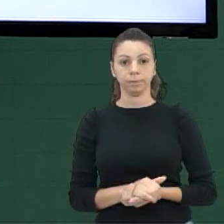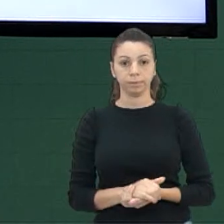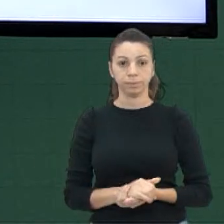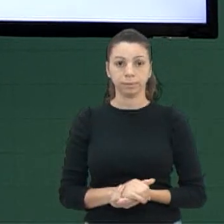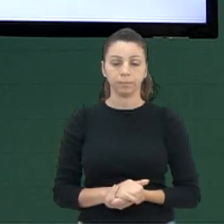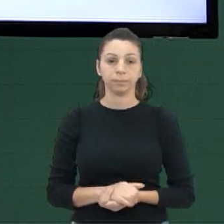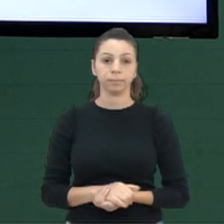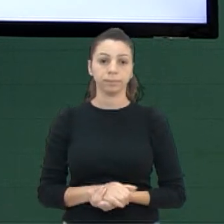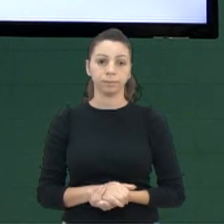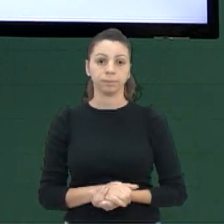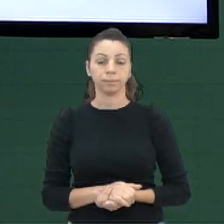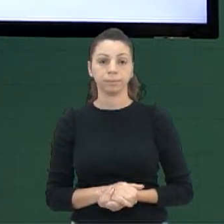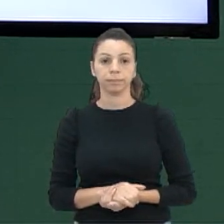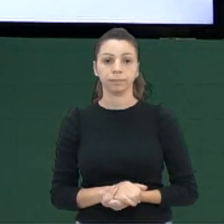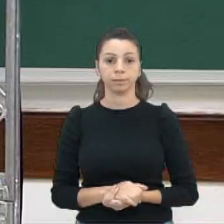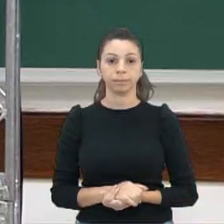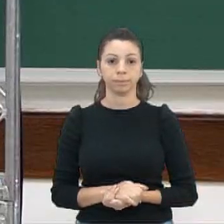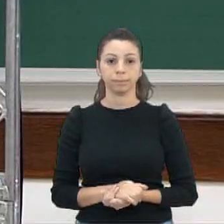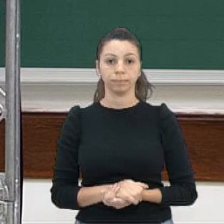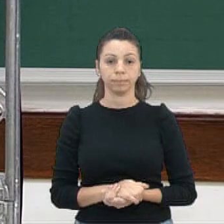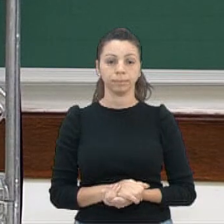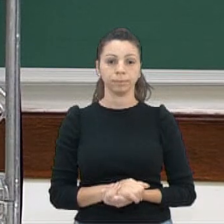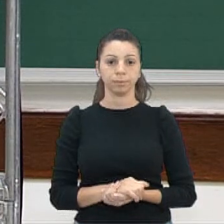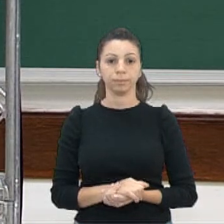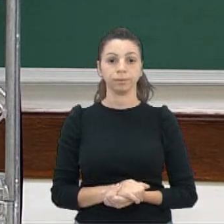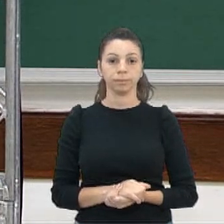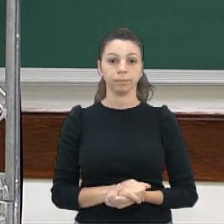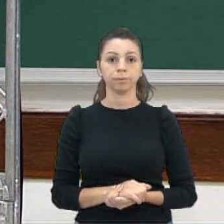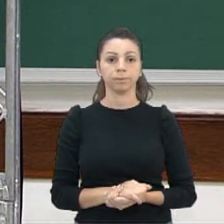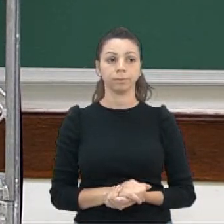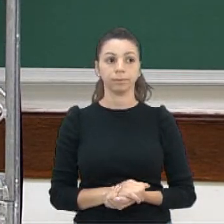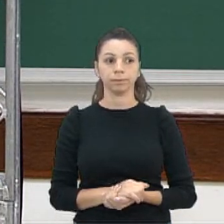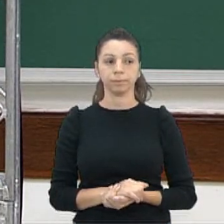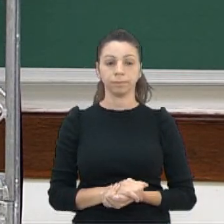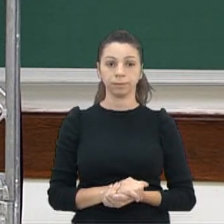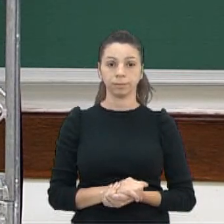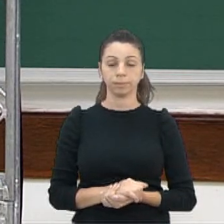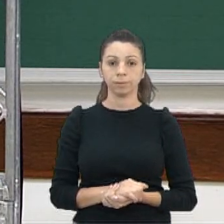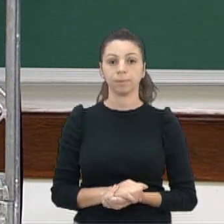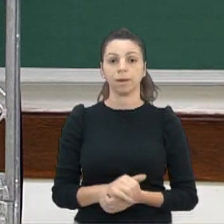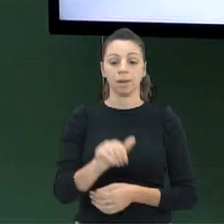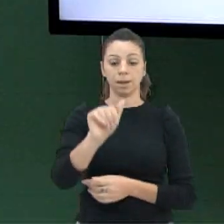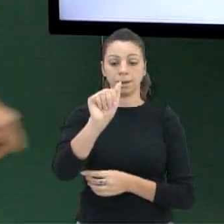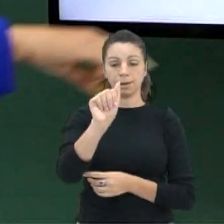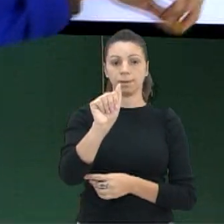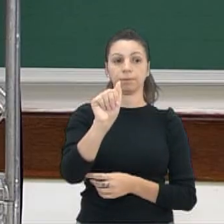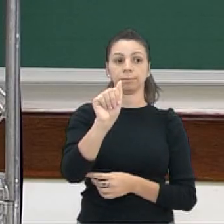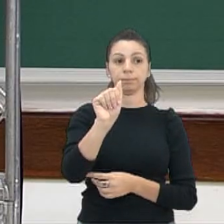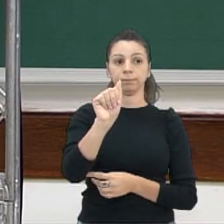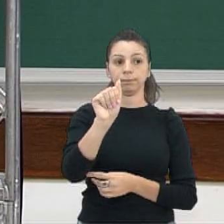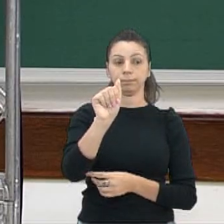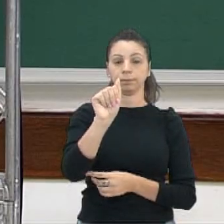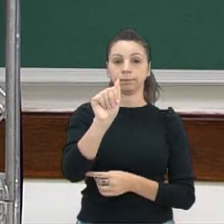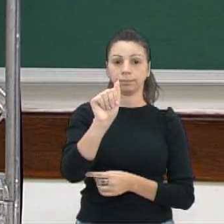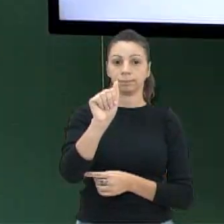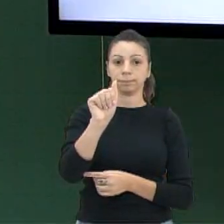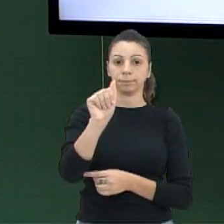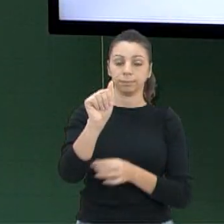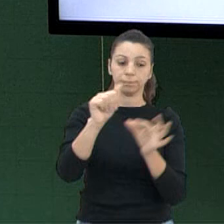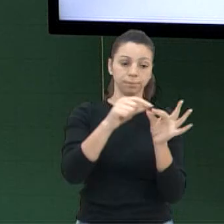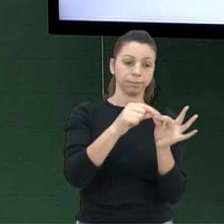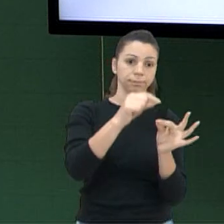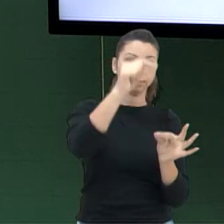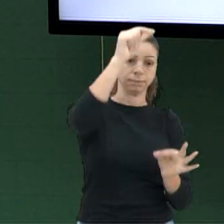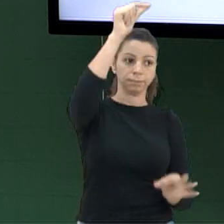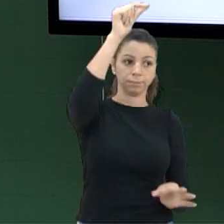meu retângulo. Então, vamos ao quadro? Olha lá. A vezes, quem que é a minha